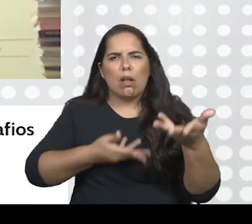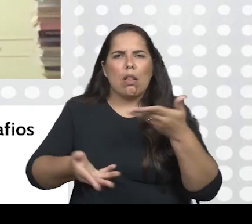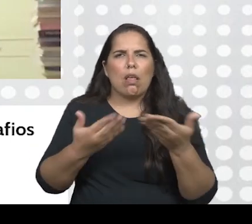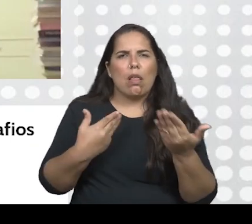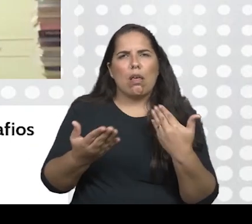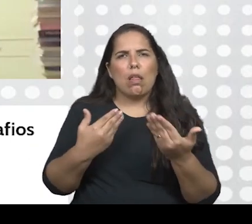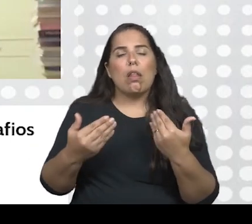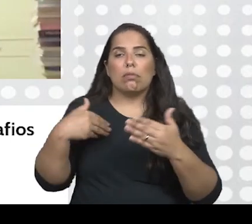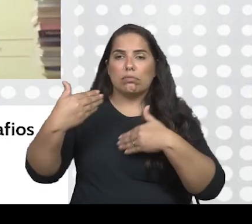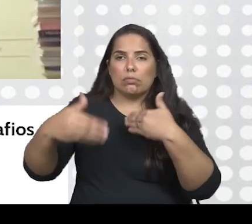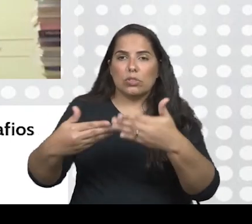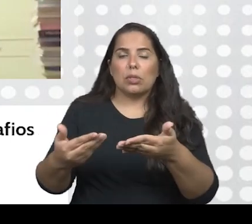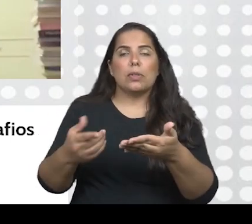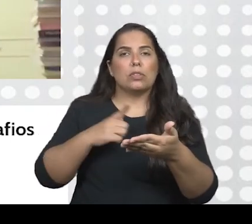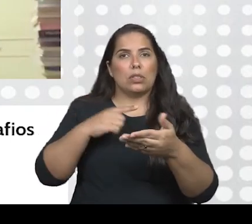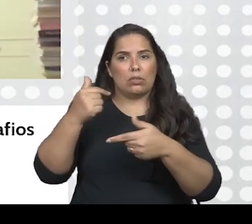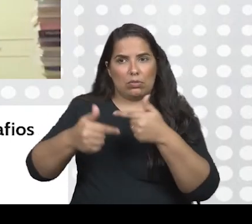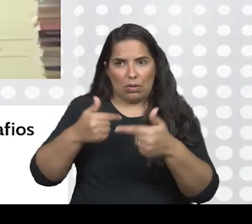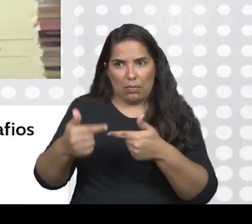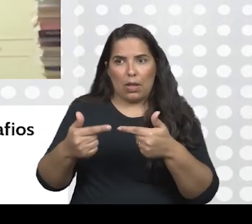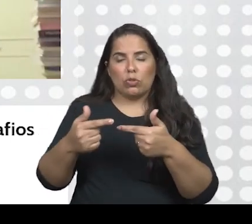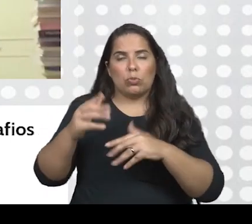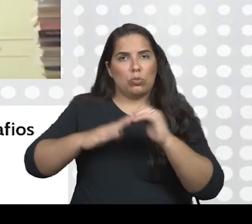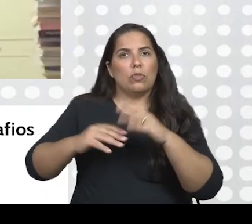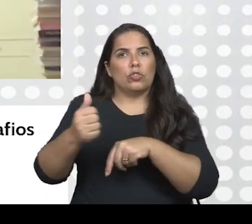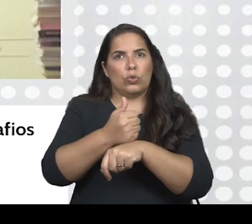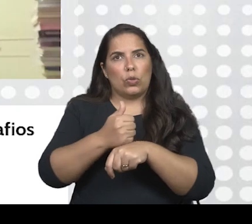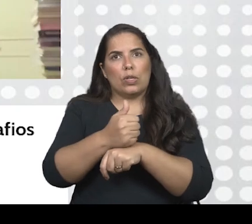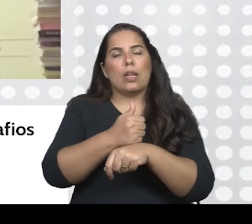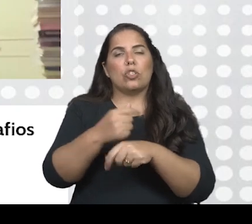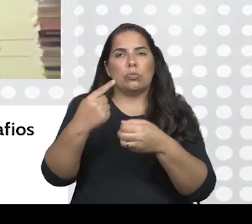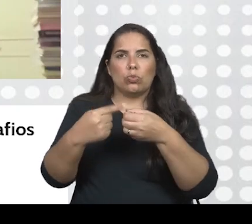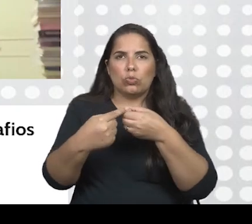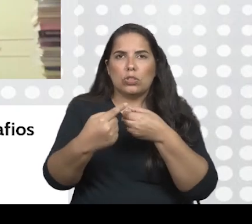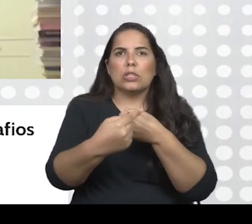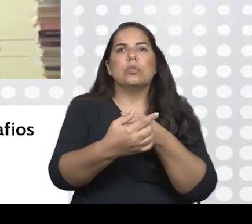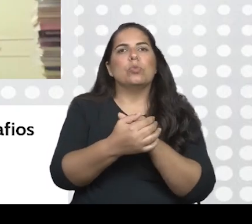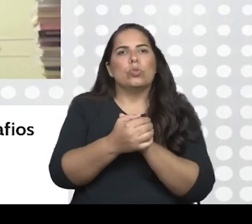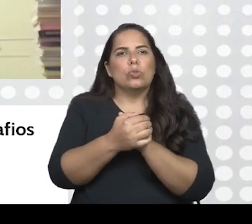da demanda colocada pelos profissionais e pelos municípios,